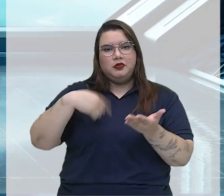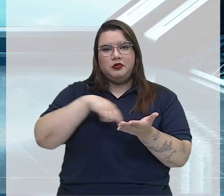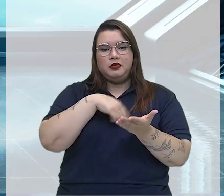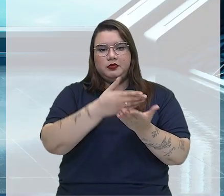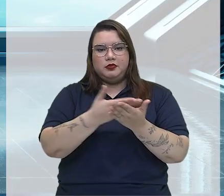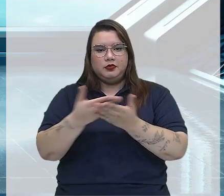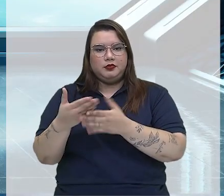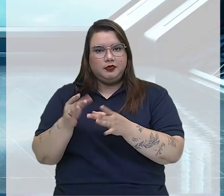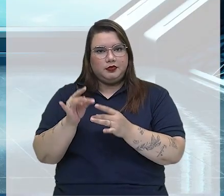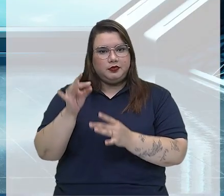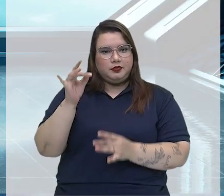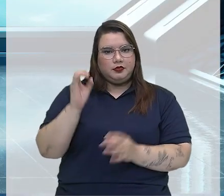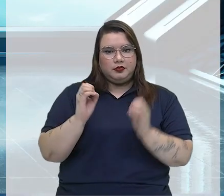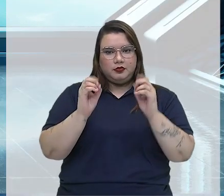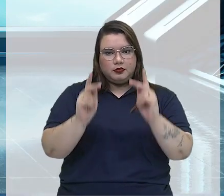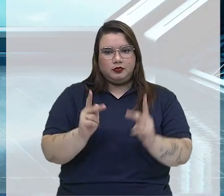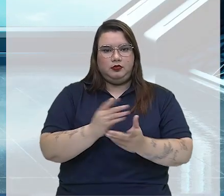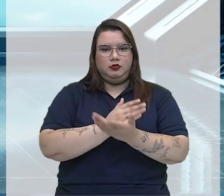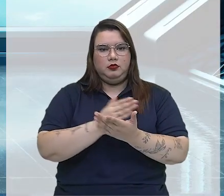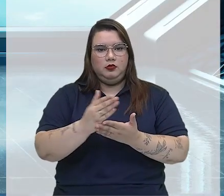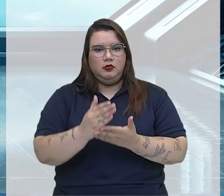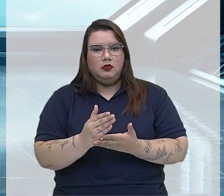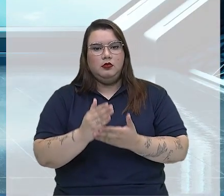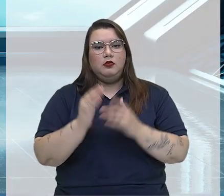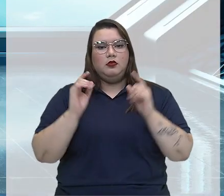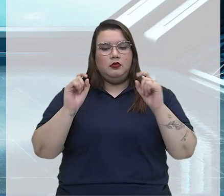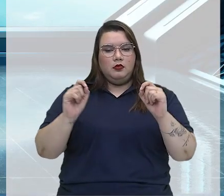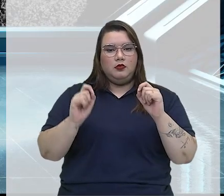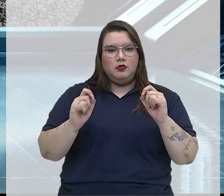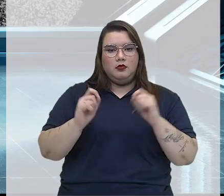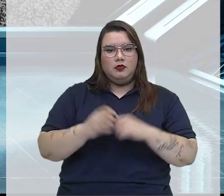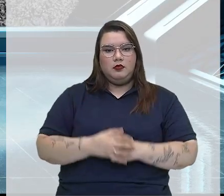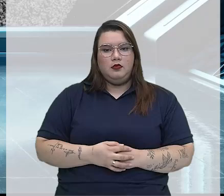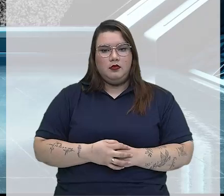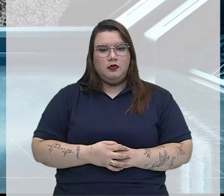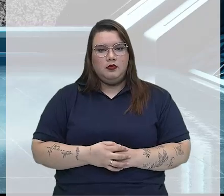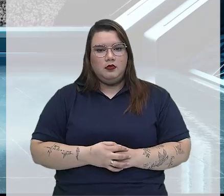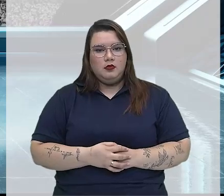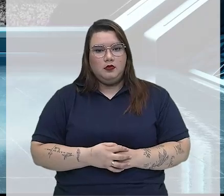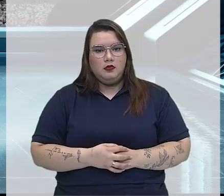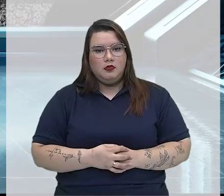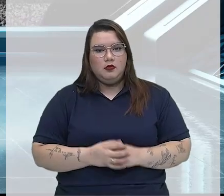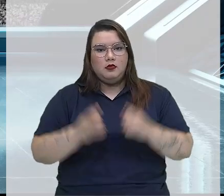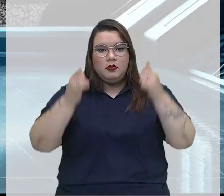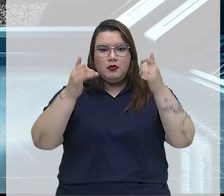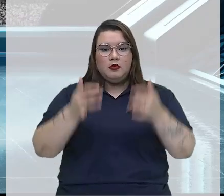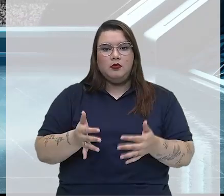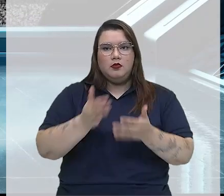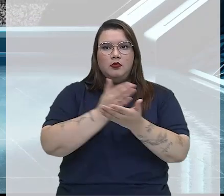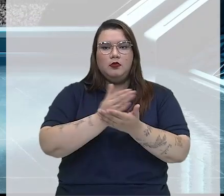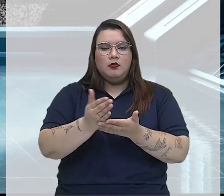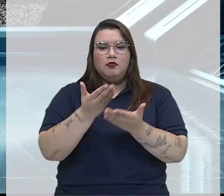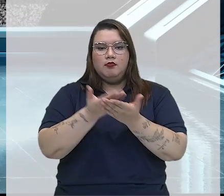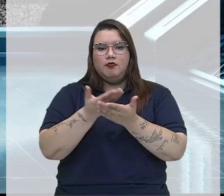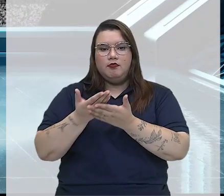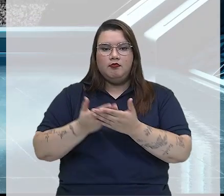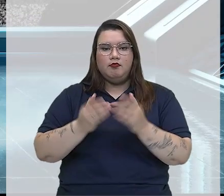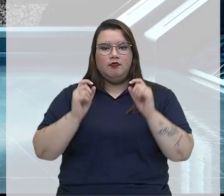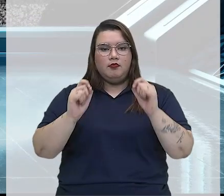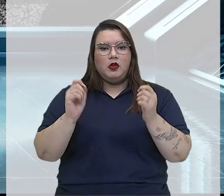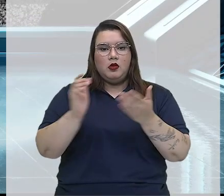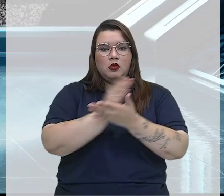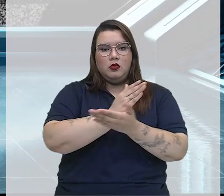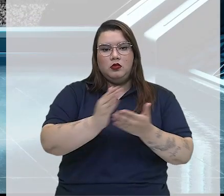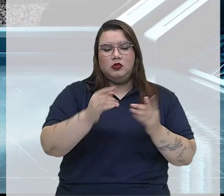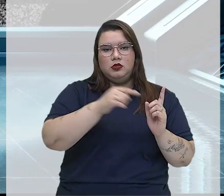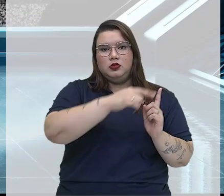conhecer um pouquinho disso na aula de hoje. Começamos a falar sobre a Começamos a falar sobre